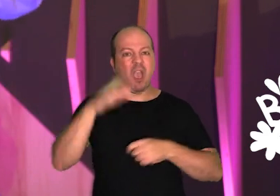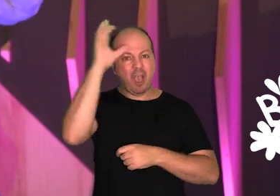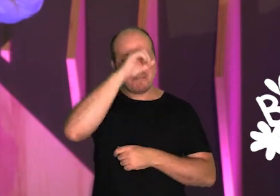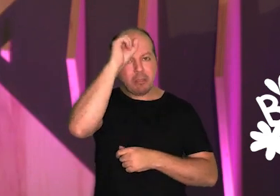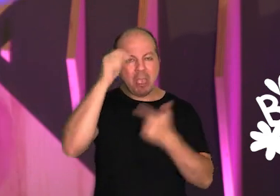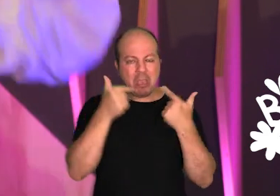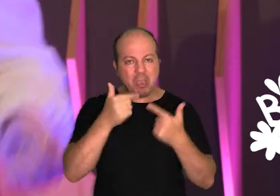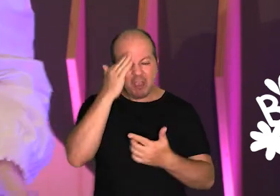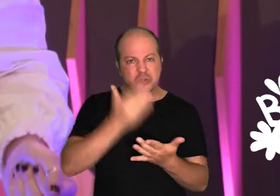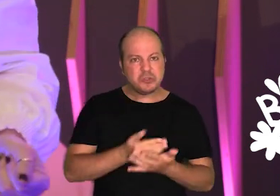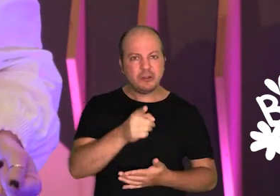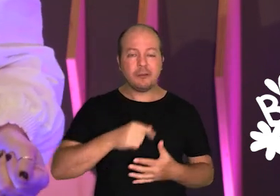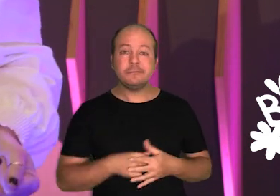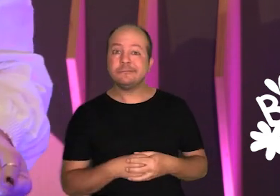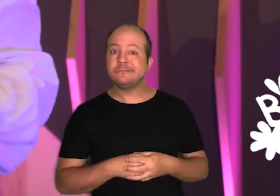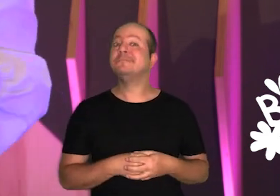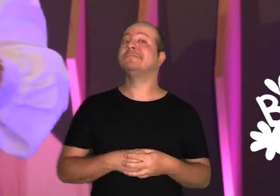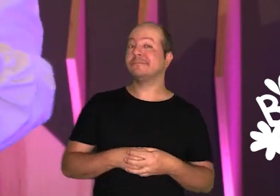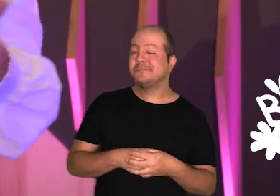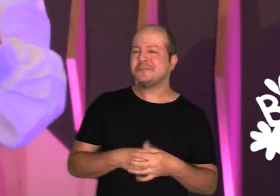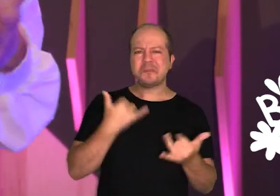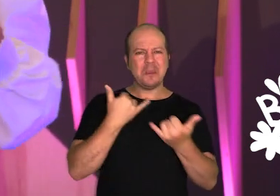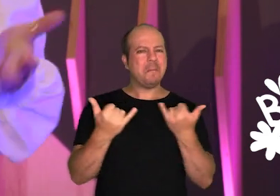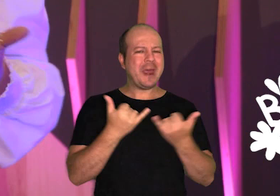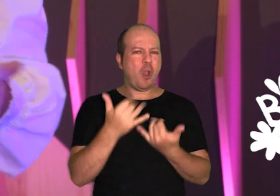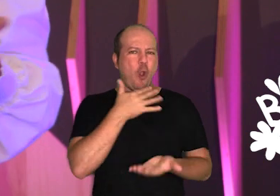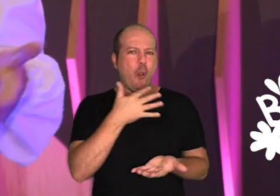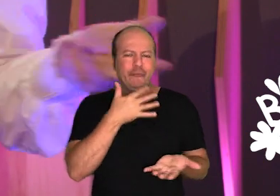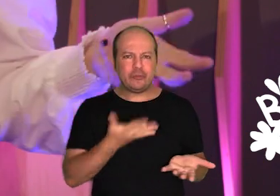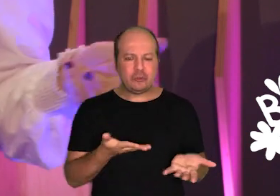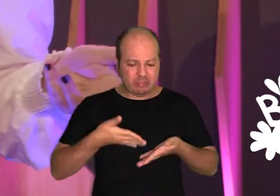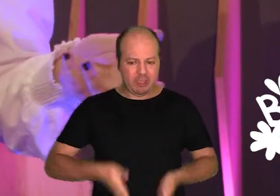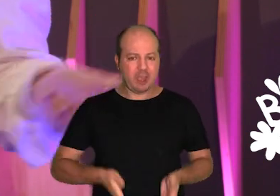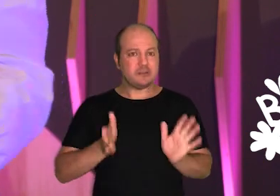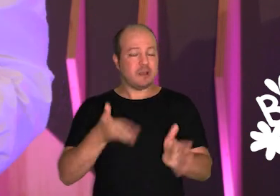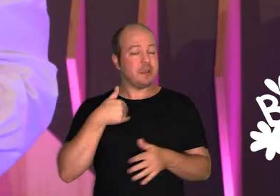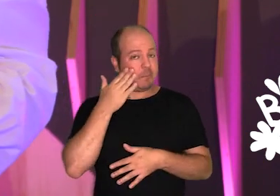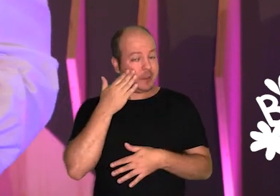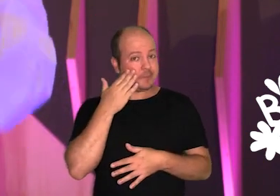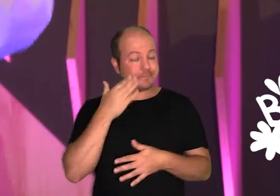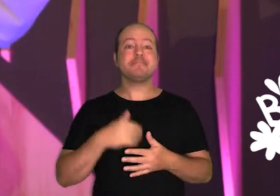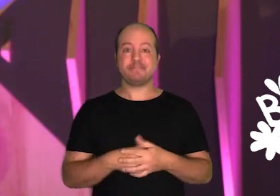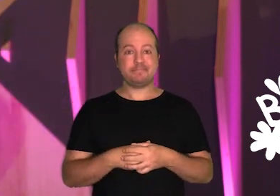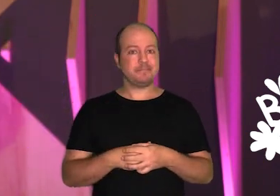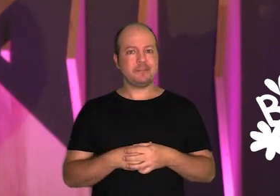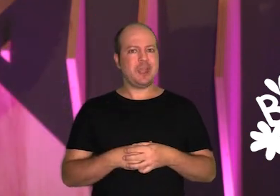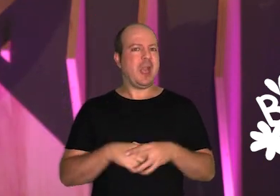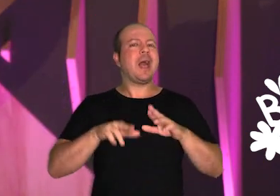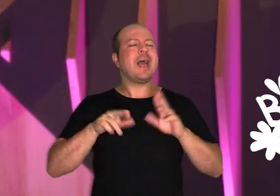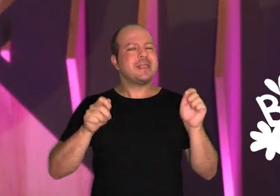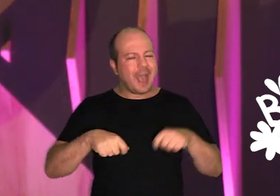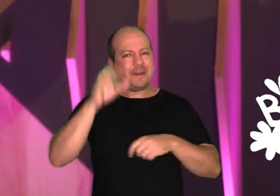aprender a rir, você acredita? Não parece que é uma coisa que a gente já nasce sabendo? Pois é. Mas não dá para